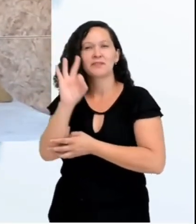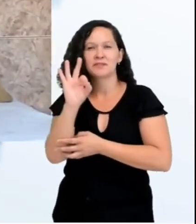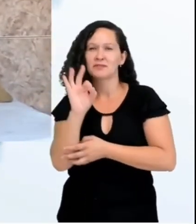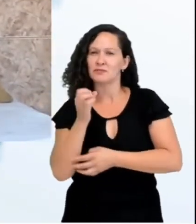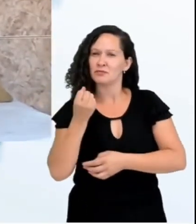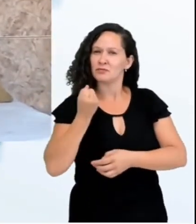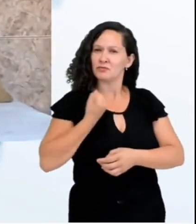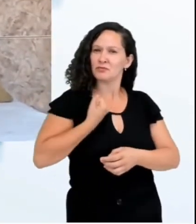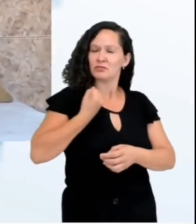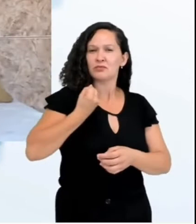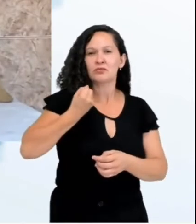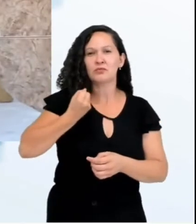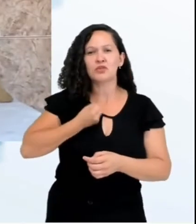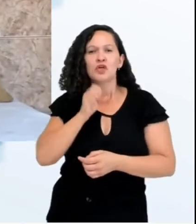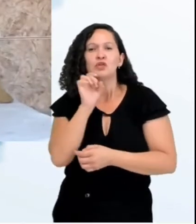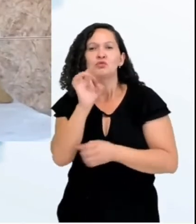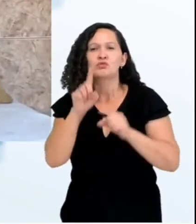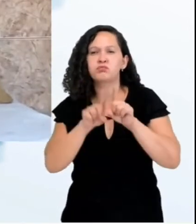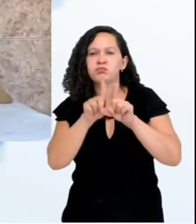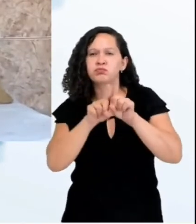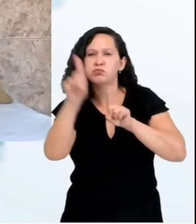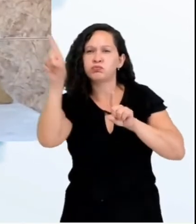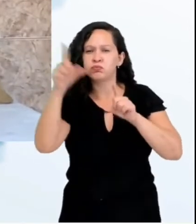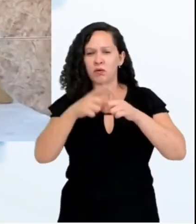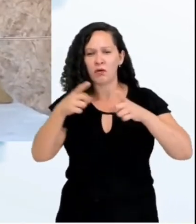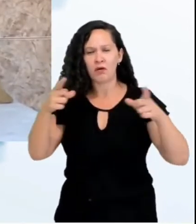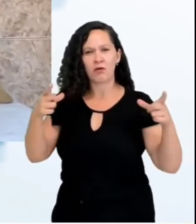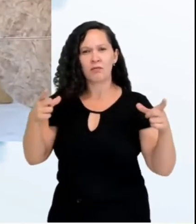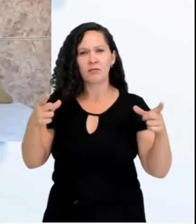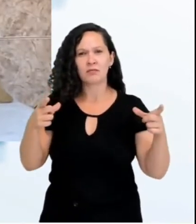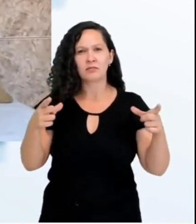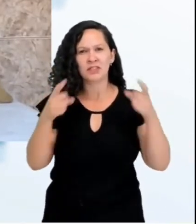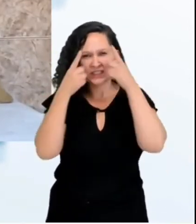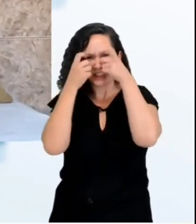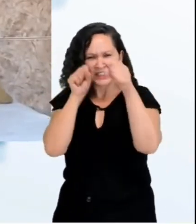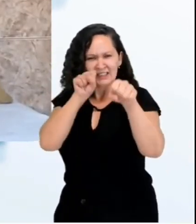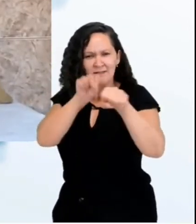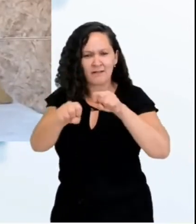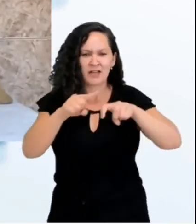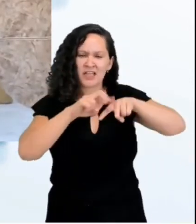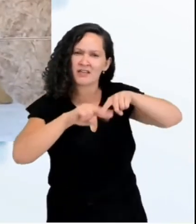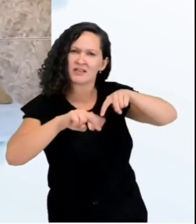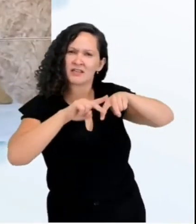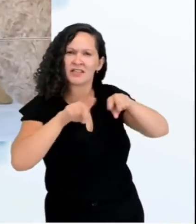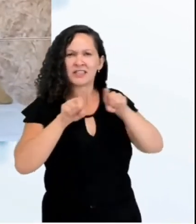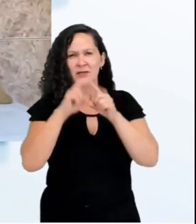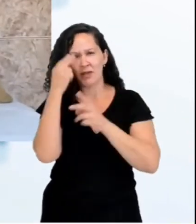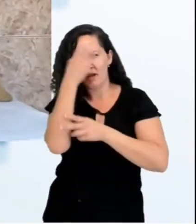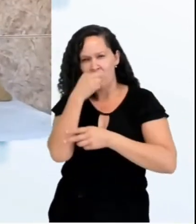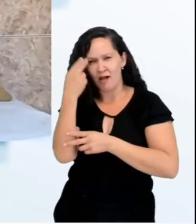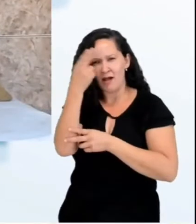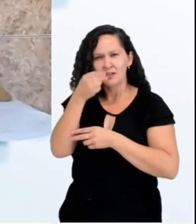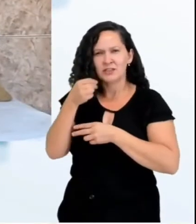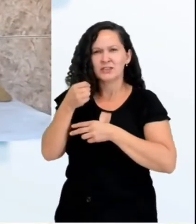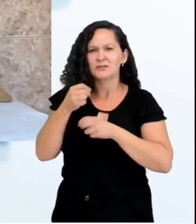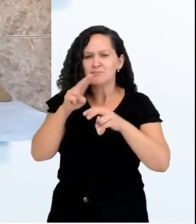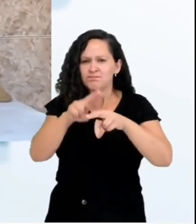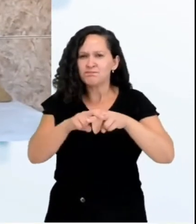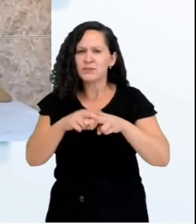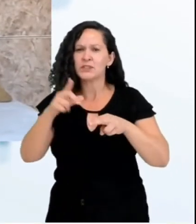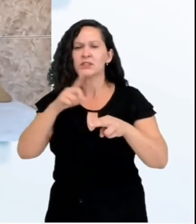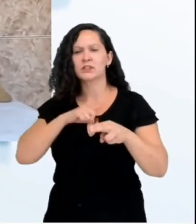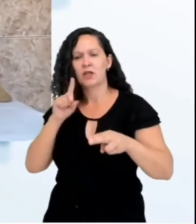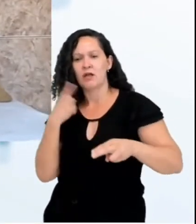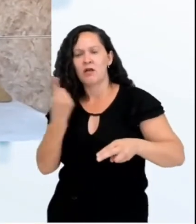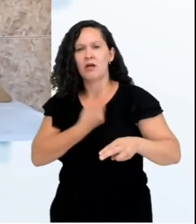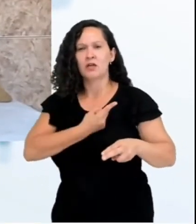um número que só está crescendo. É violência de gênero, é violência de raça. Por esses motivos temos